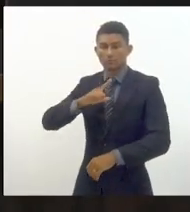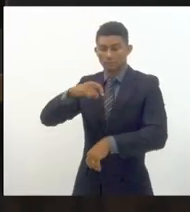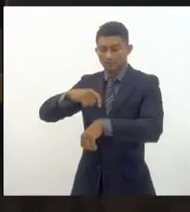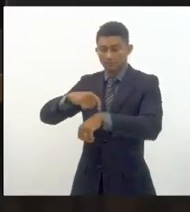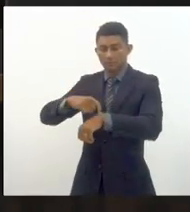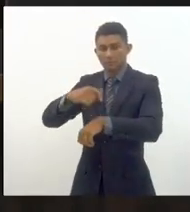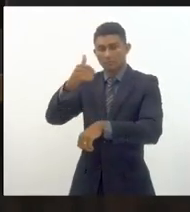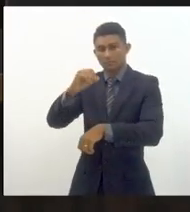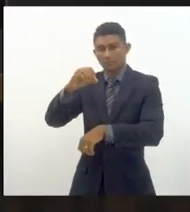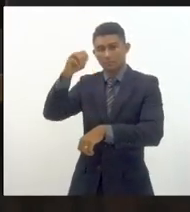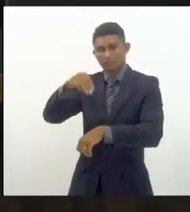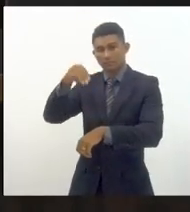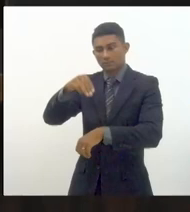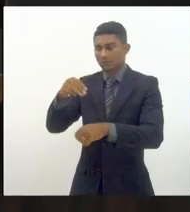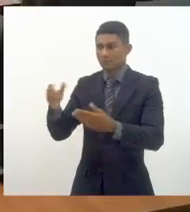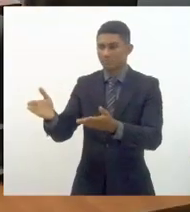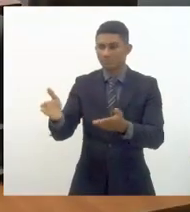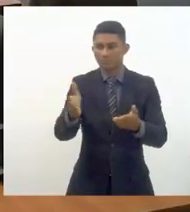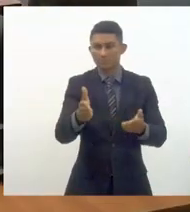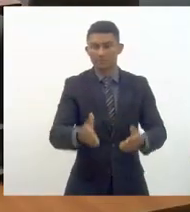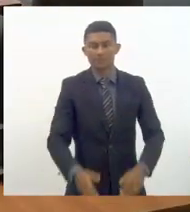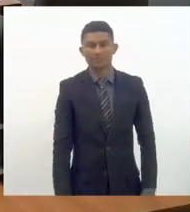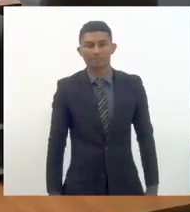minutos no tempo regimental